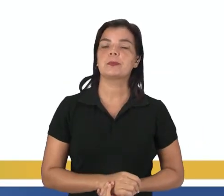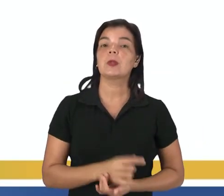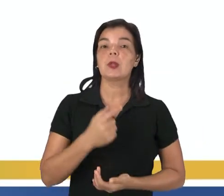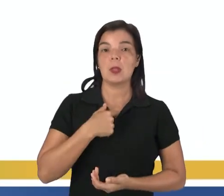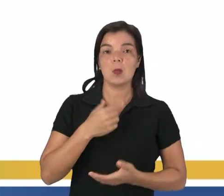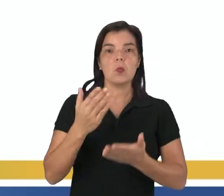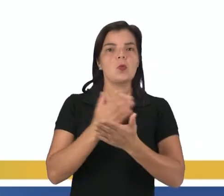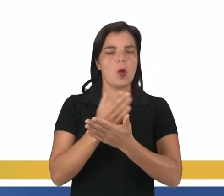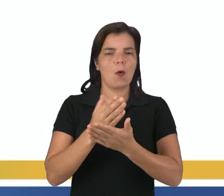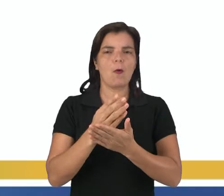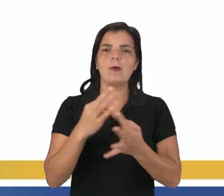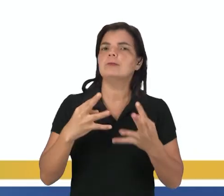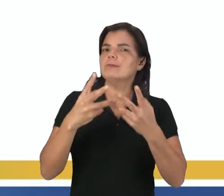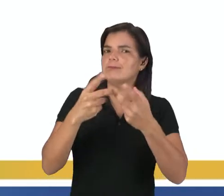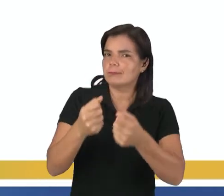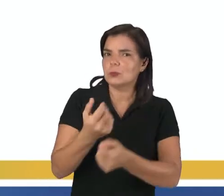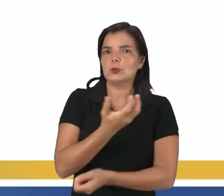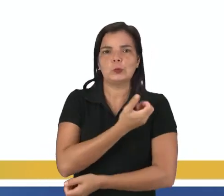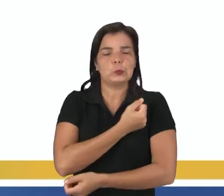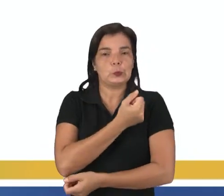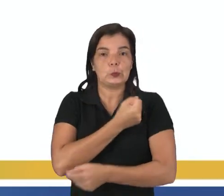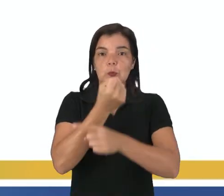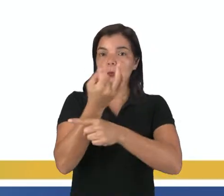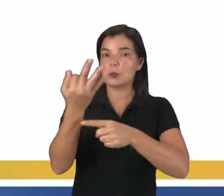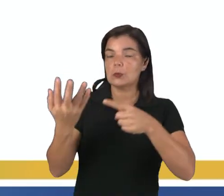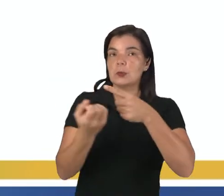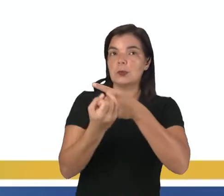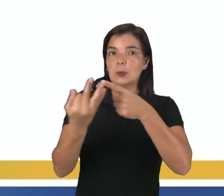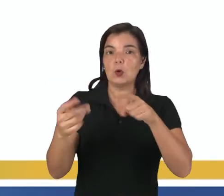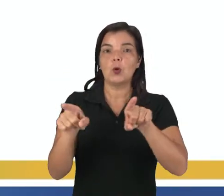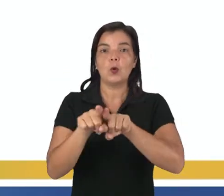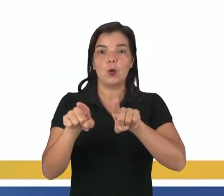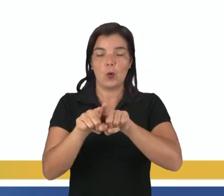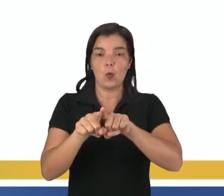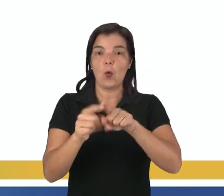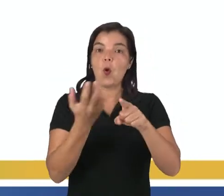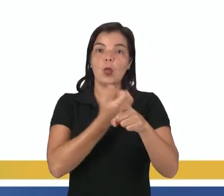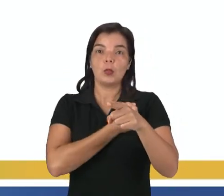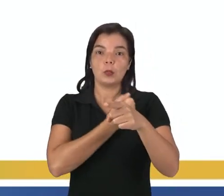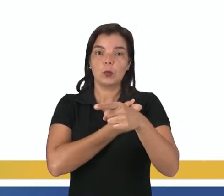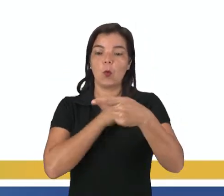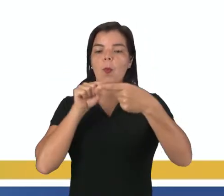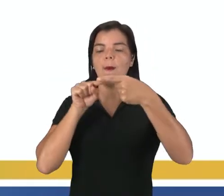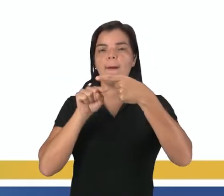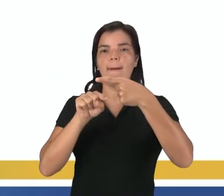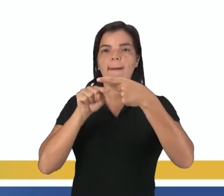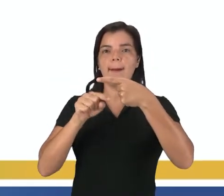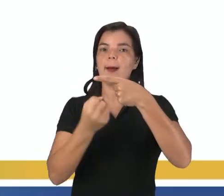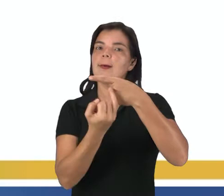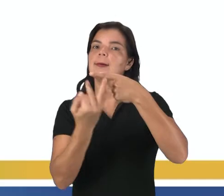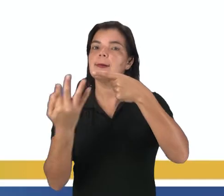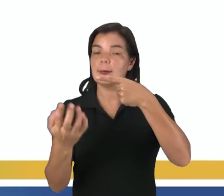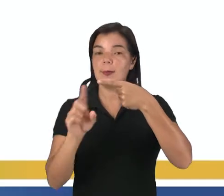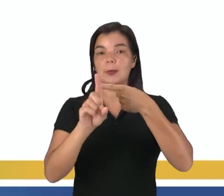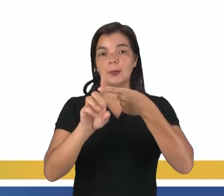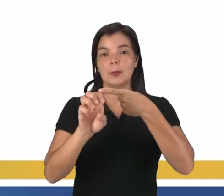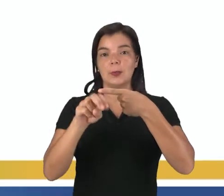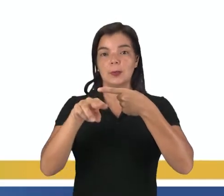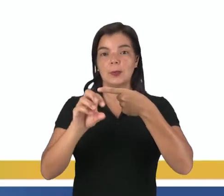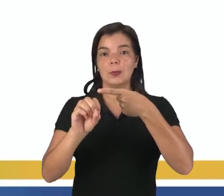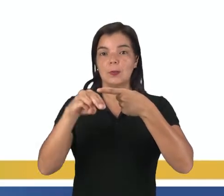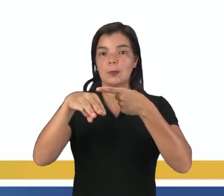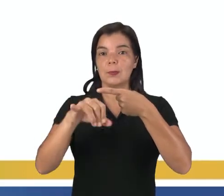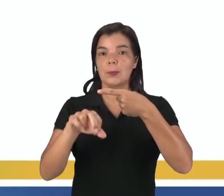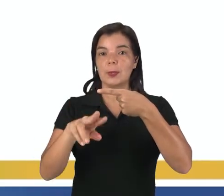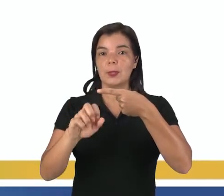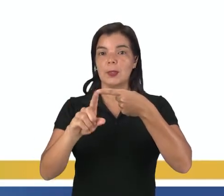em termos da fração, nas frações, o número colocado abaixo do traço é chamado denominador e